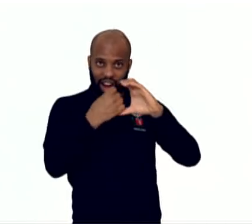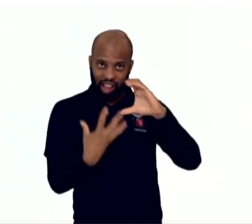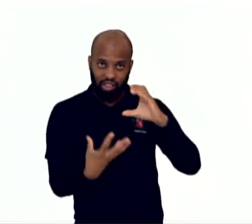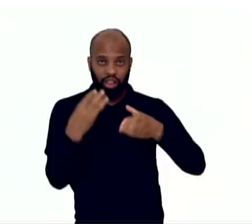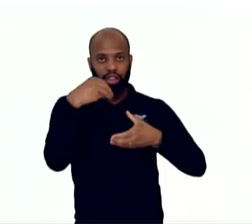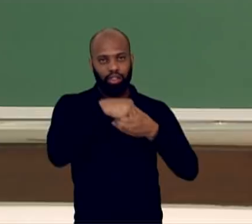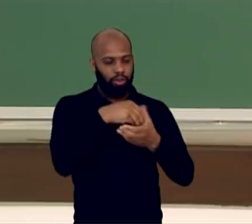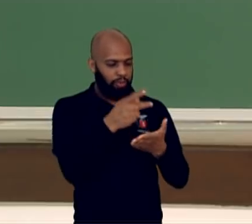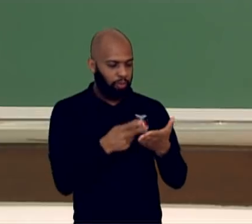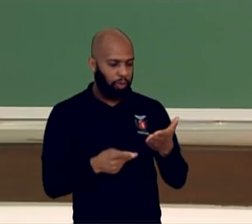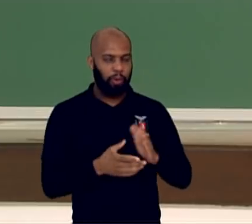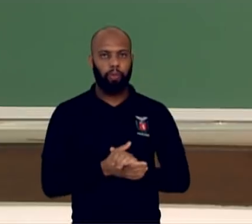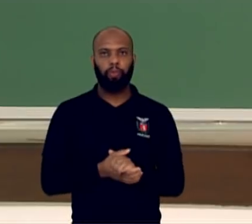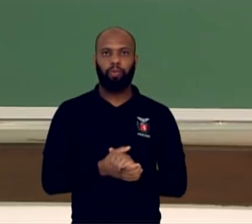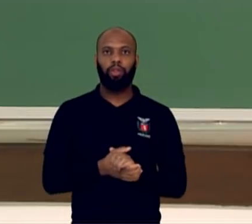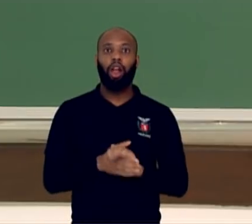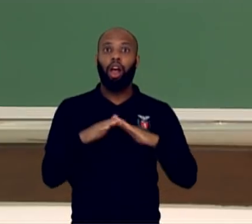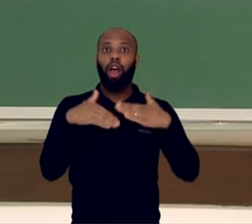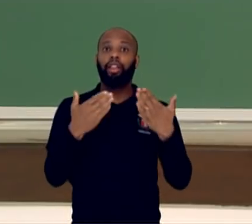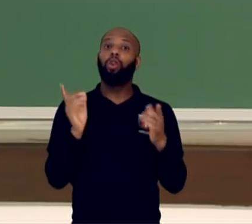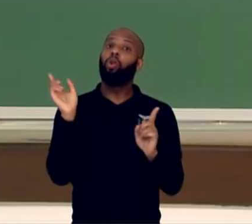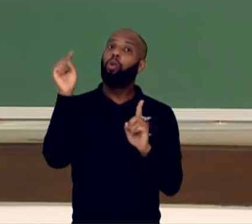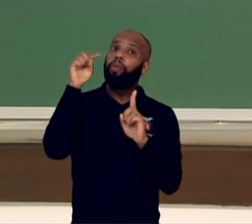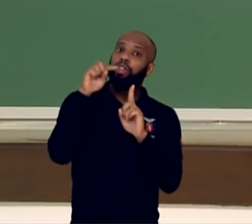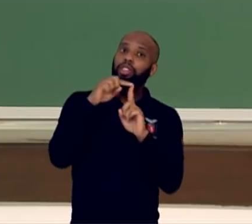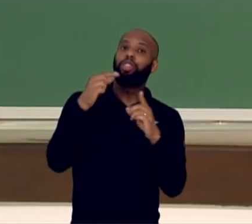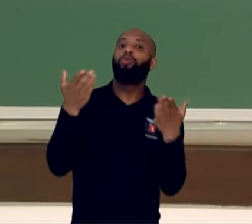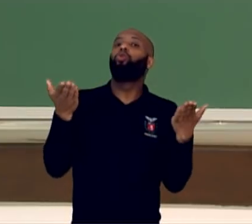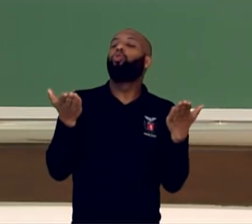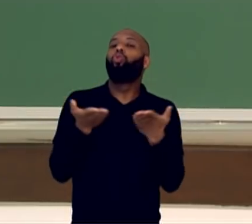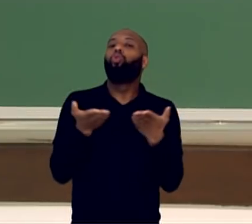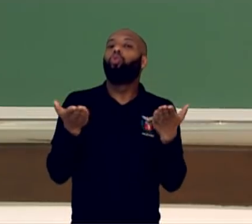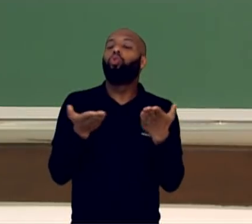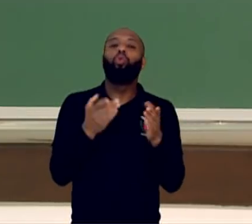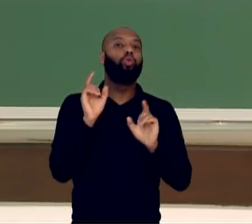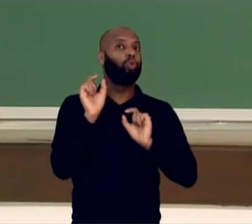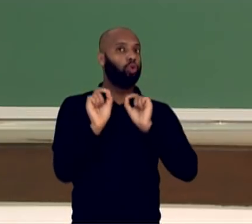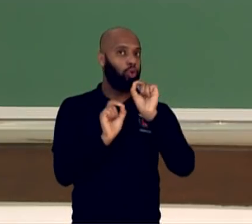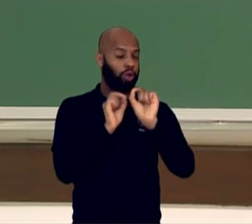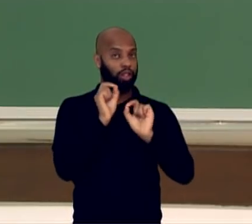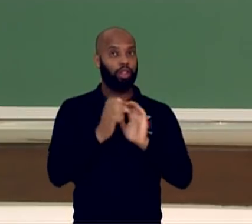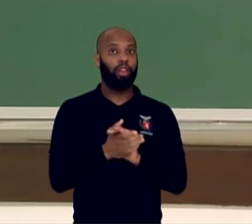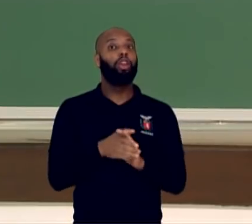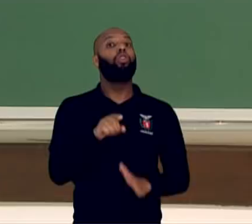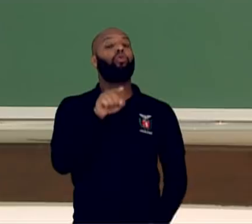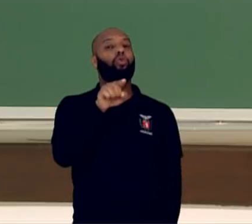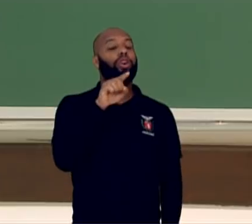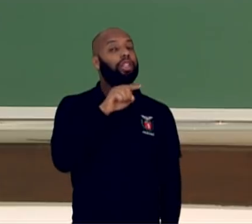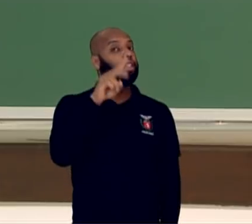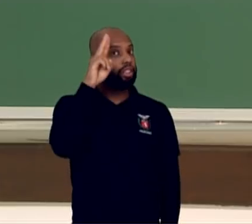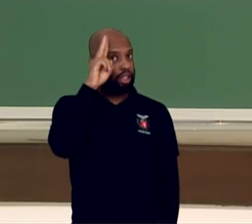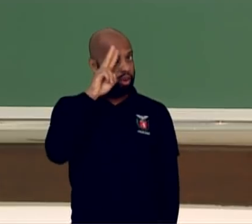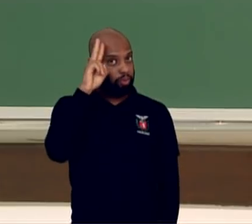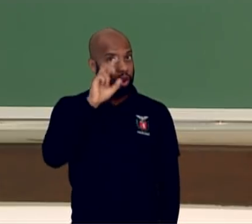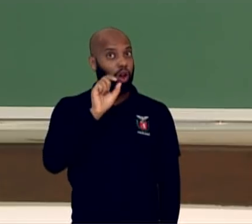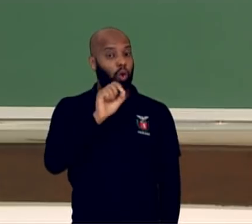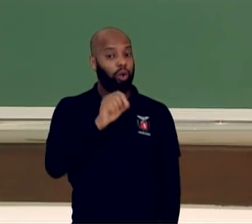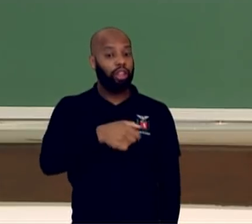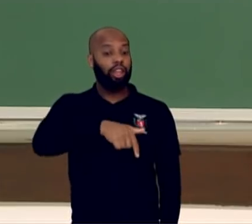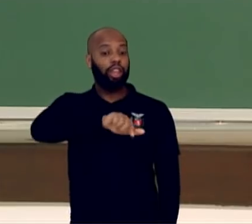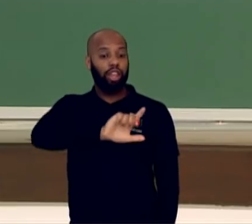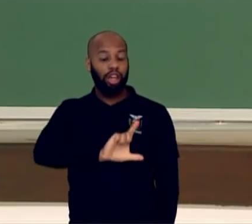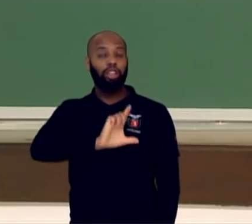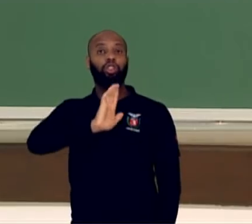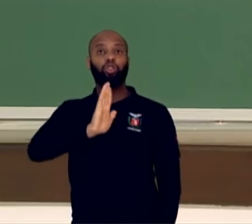Tudo bem? Então, o objetivo dessa aula é que vocês possam relembrar o que nós já estudamos sobre